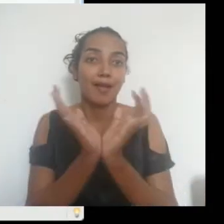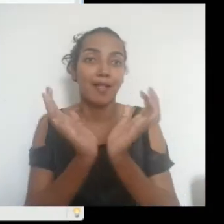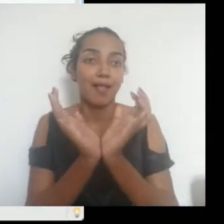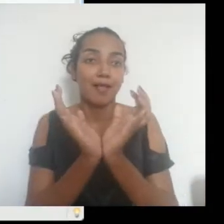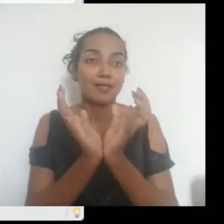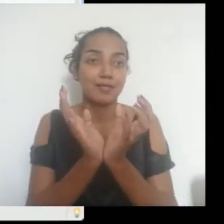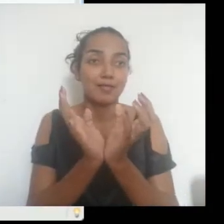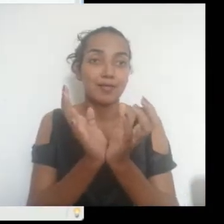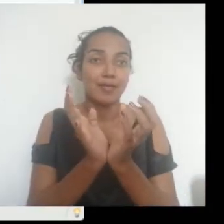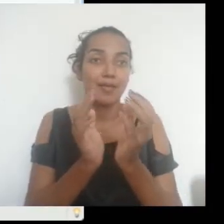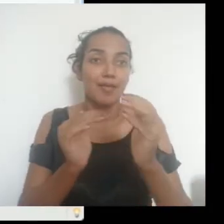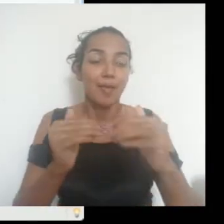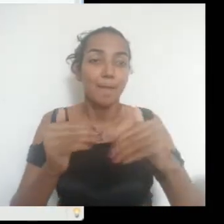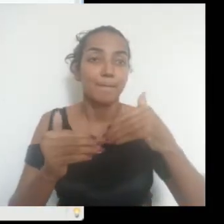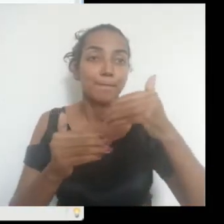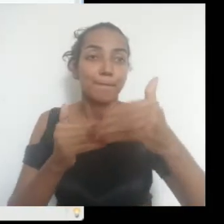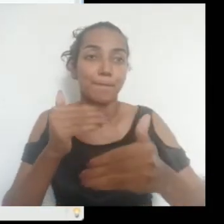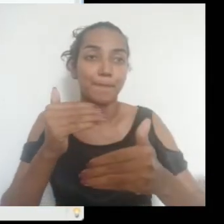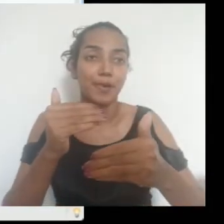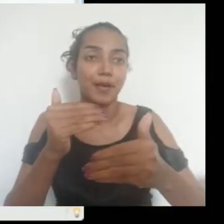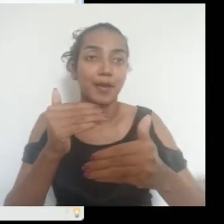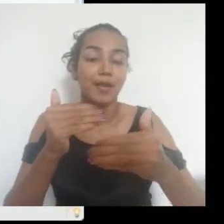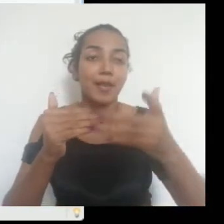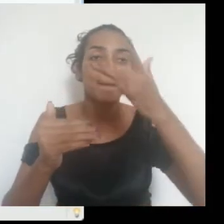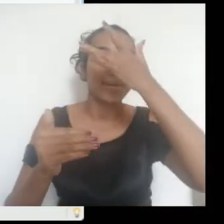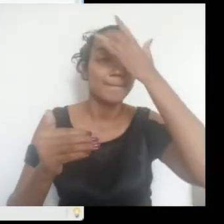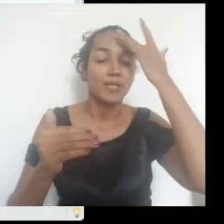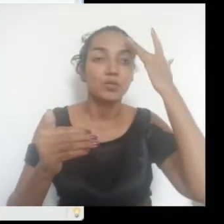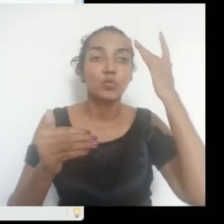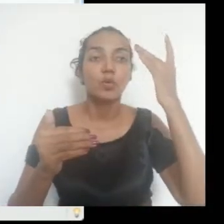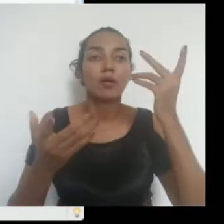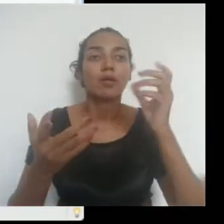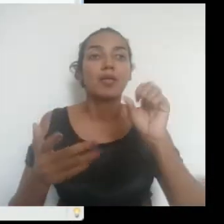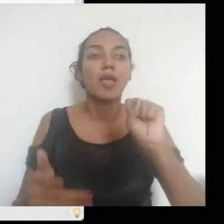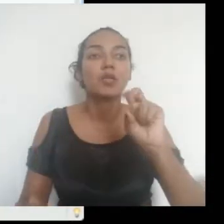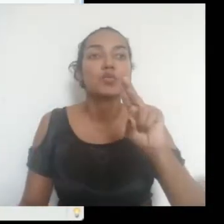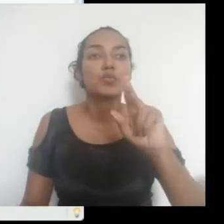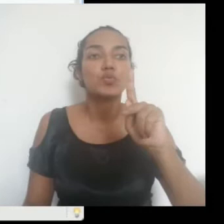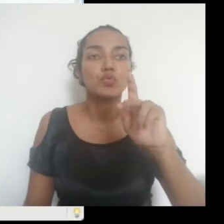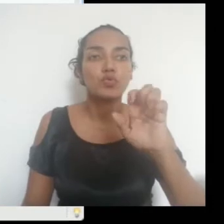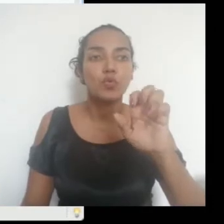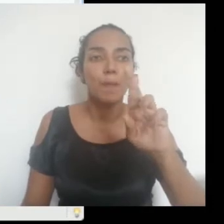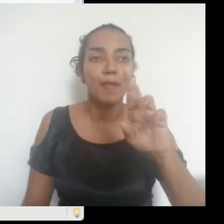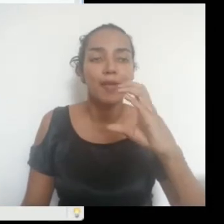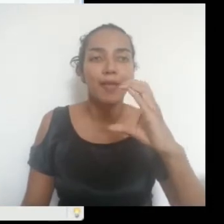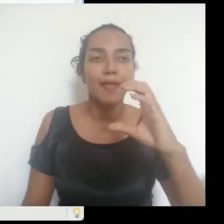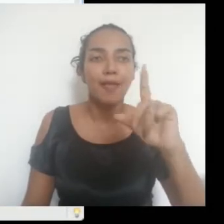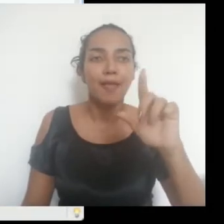pessoa como sendo a minha superclasse e a classe